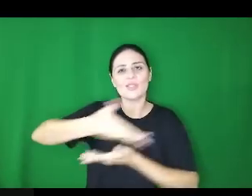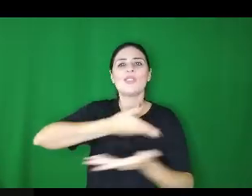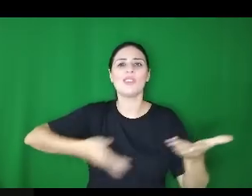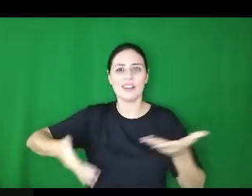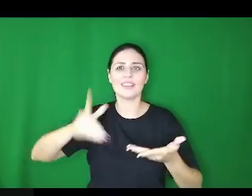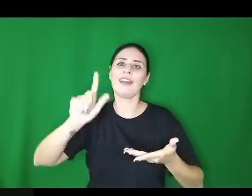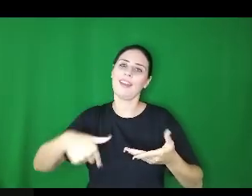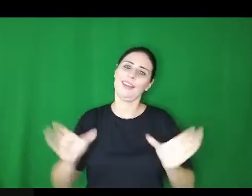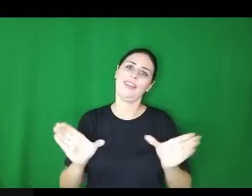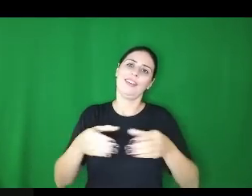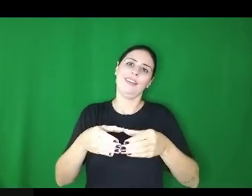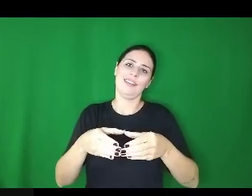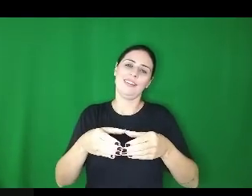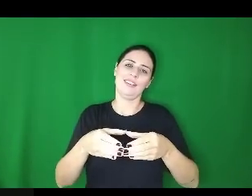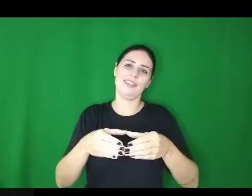de algumas